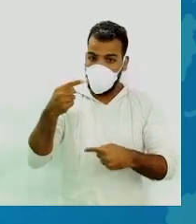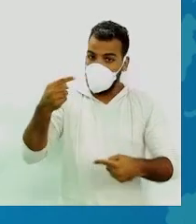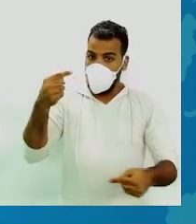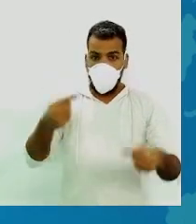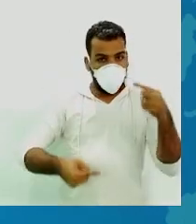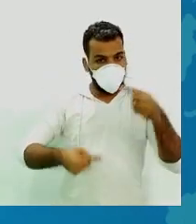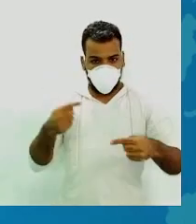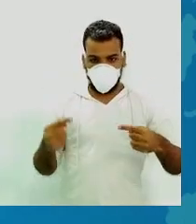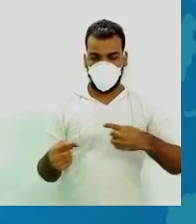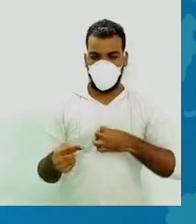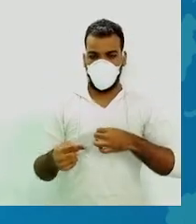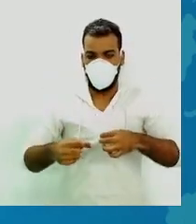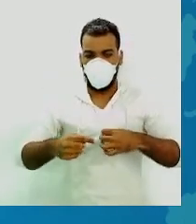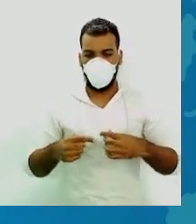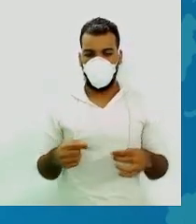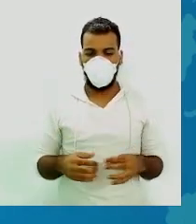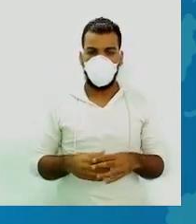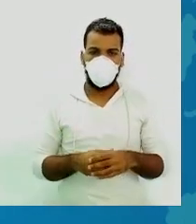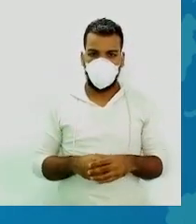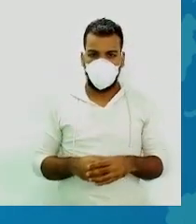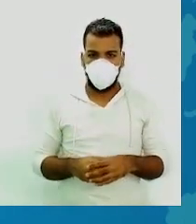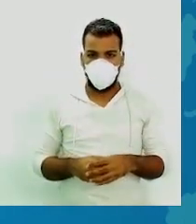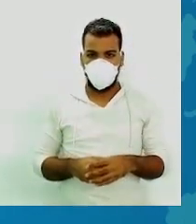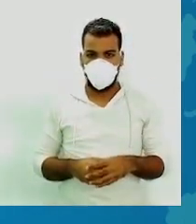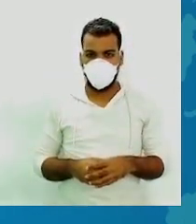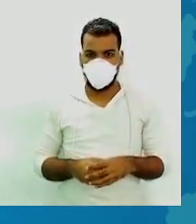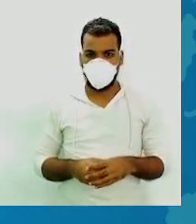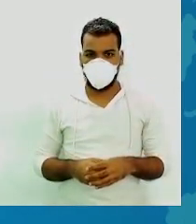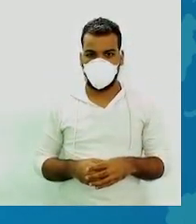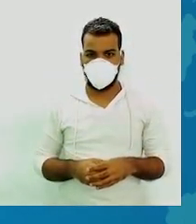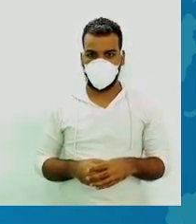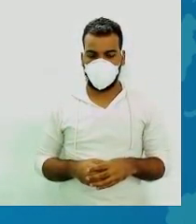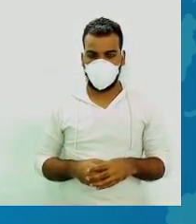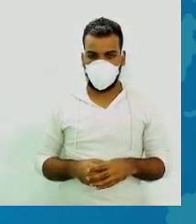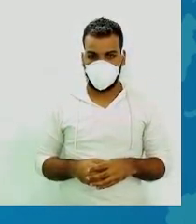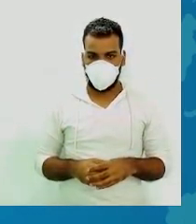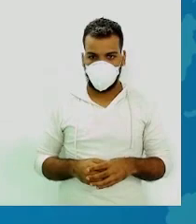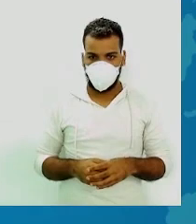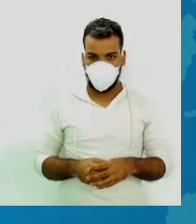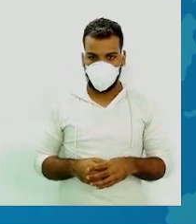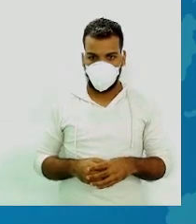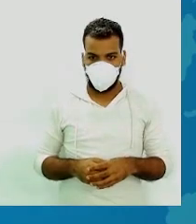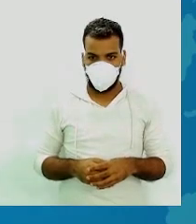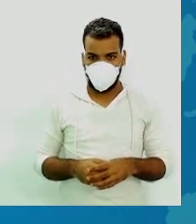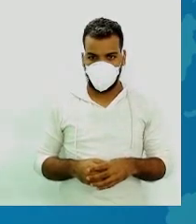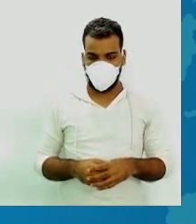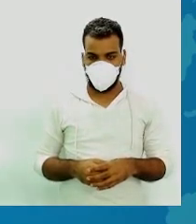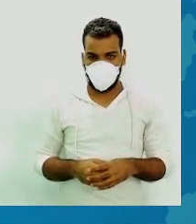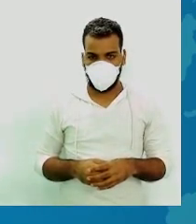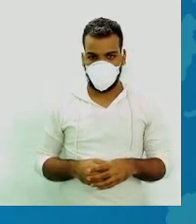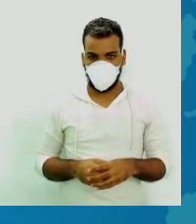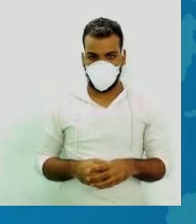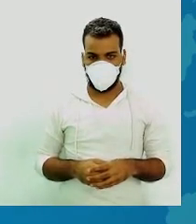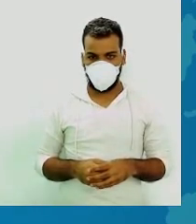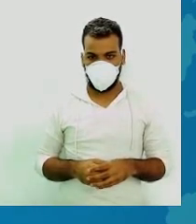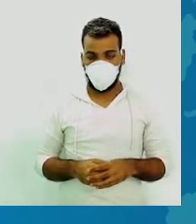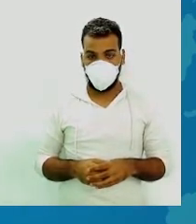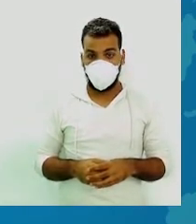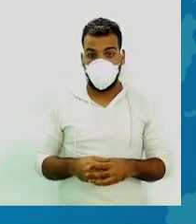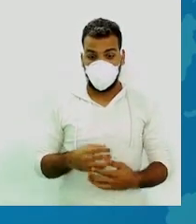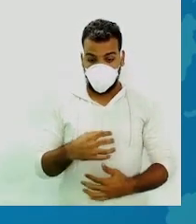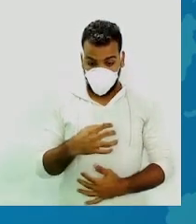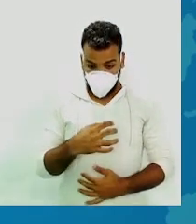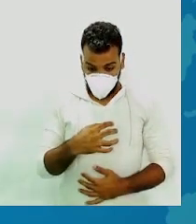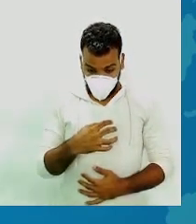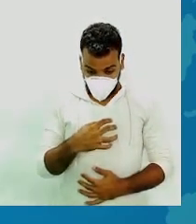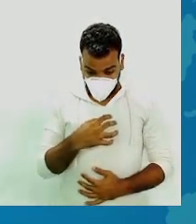política dentro do conceito filosófico, tá bom? Vamos voltar à nossa aula agora? Muito bem, então esse